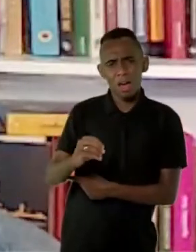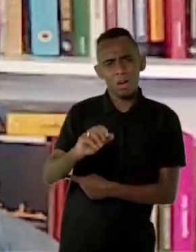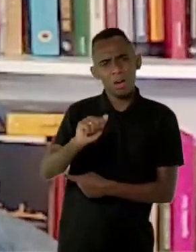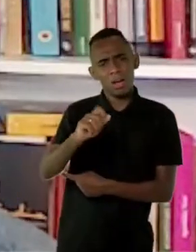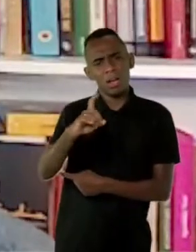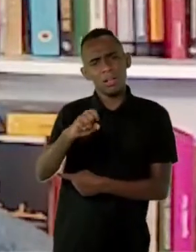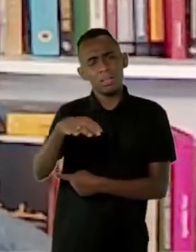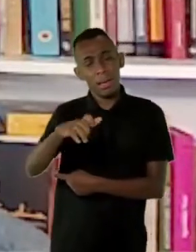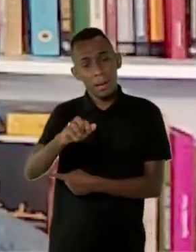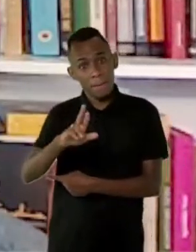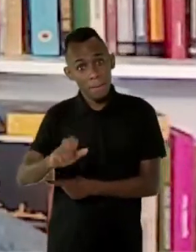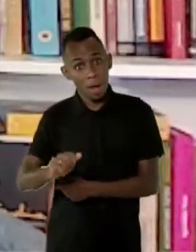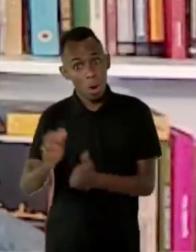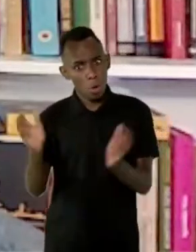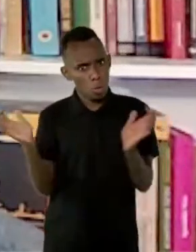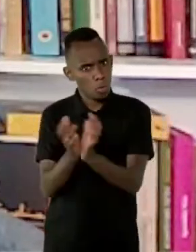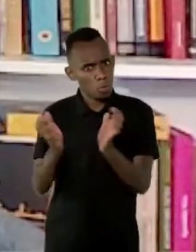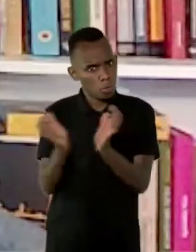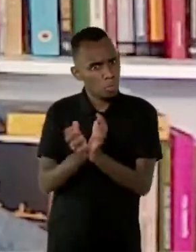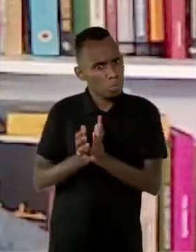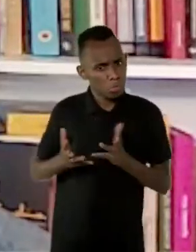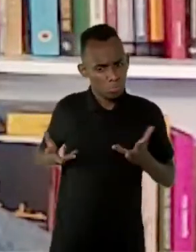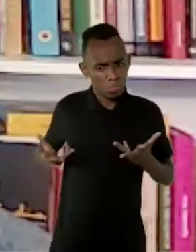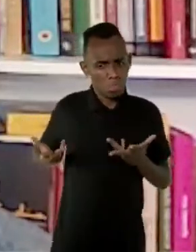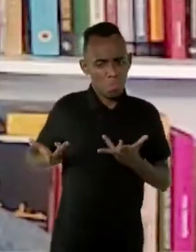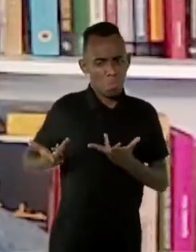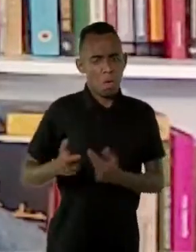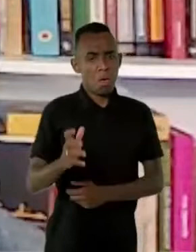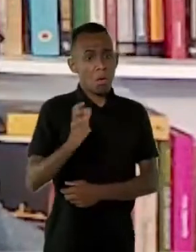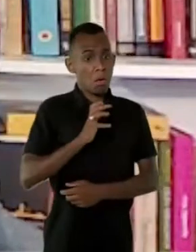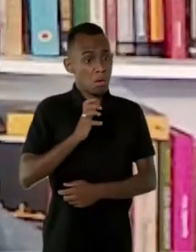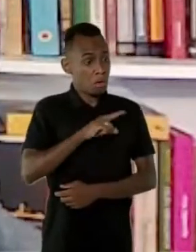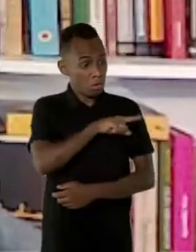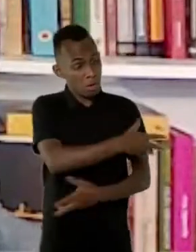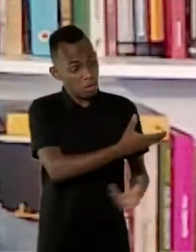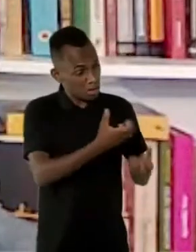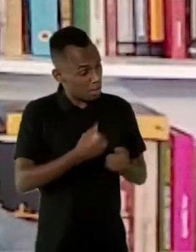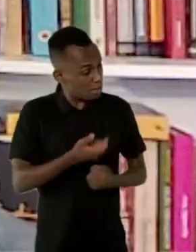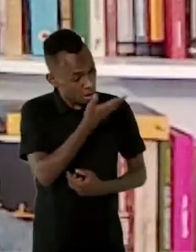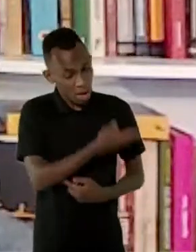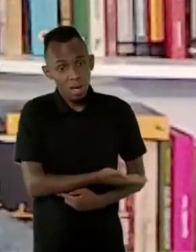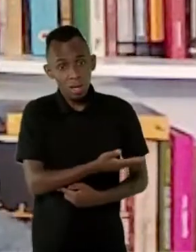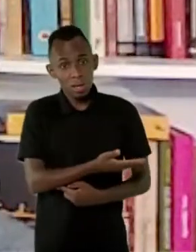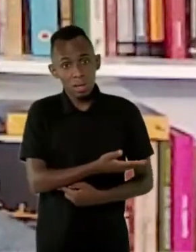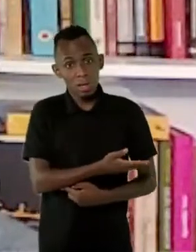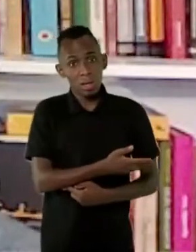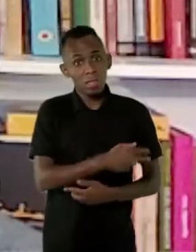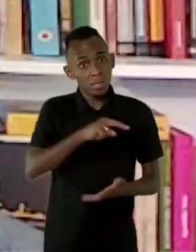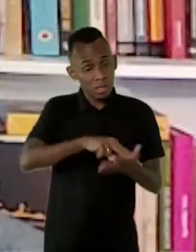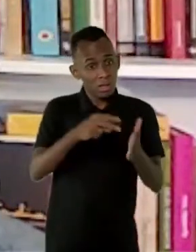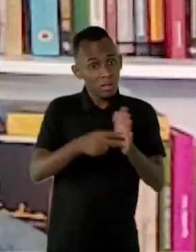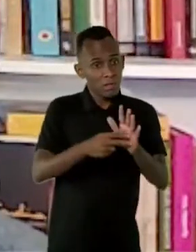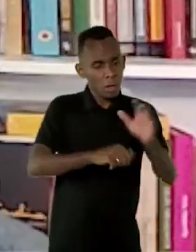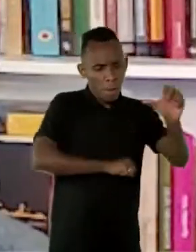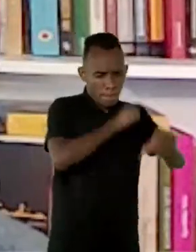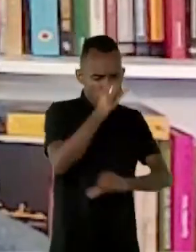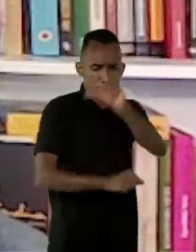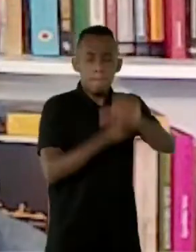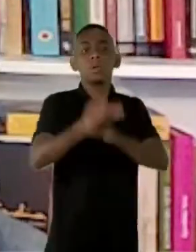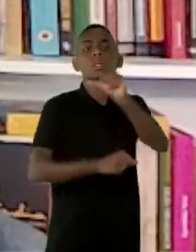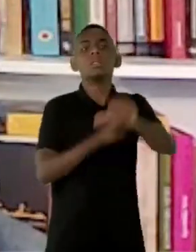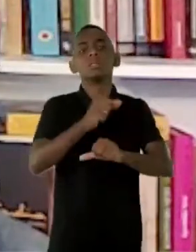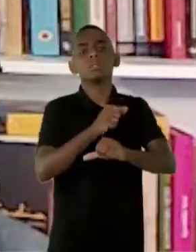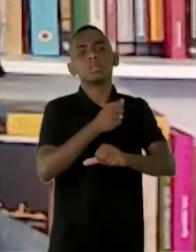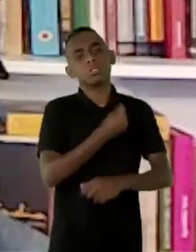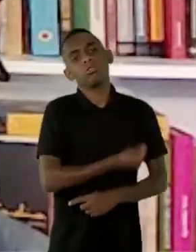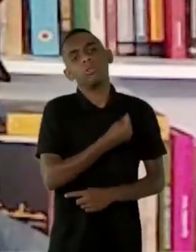toda era um coqueluche para a Carolina. Então, essa é uma virada extraordinária que uma mulher consegue fazer. Viu, Afonso?